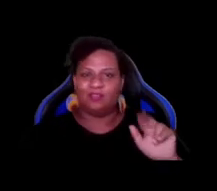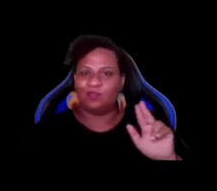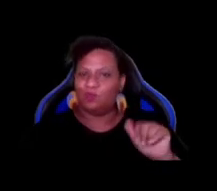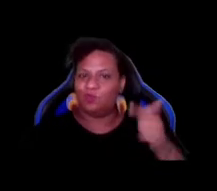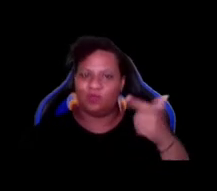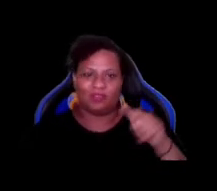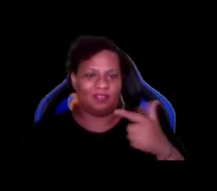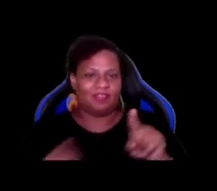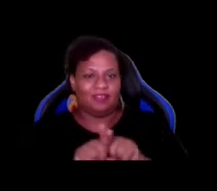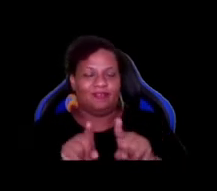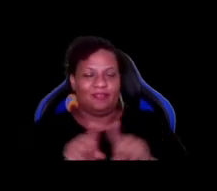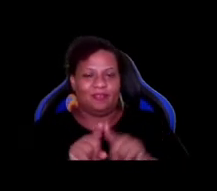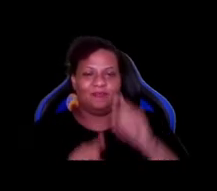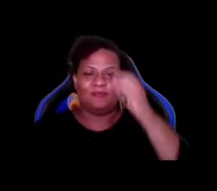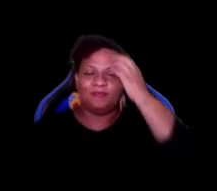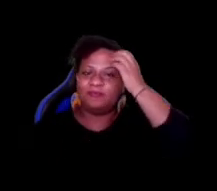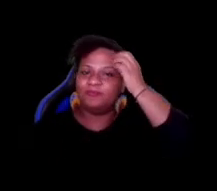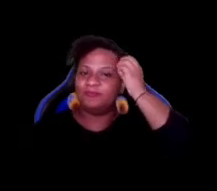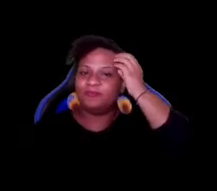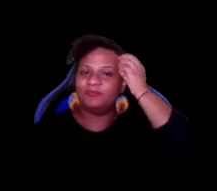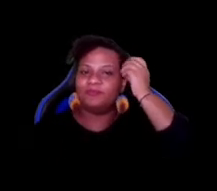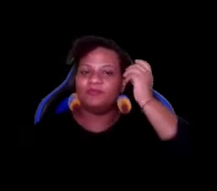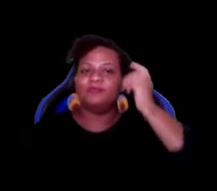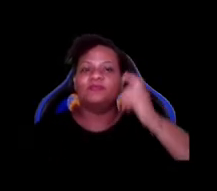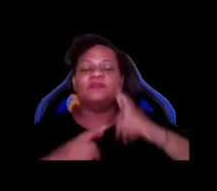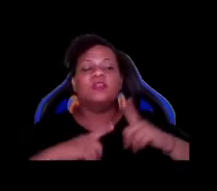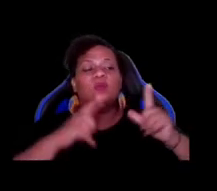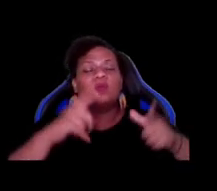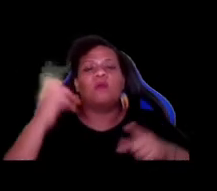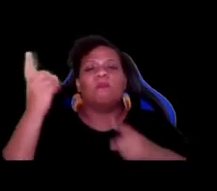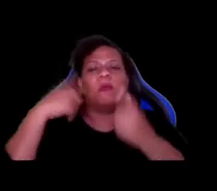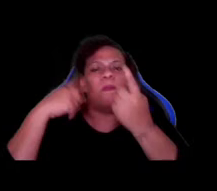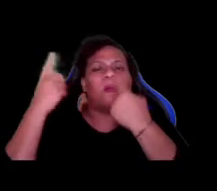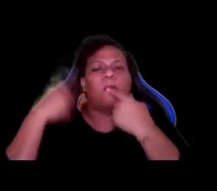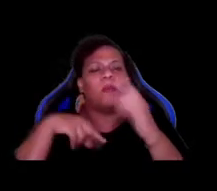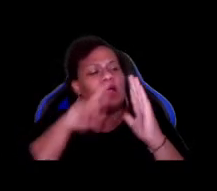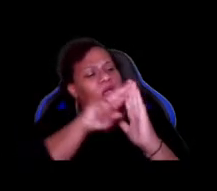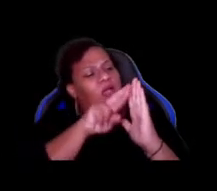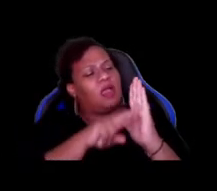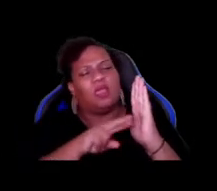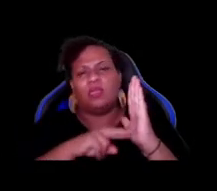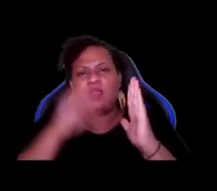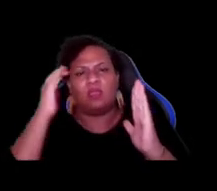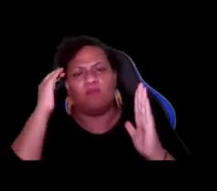eu rompi com o estabelecido, né?